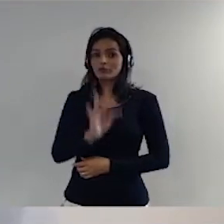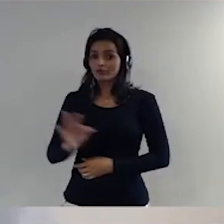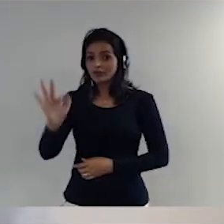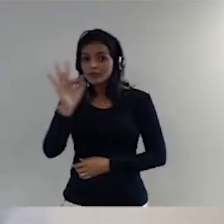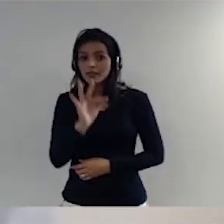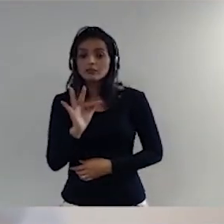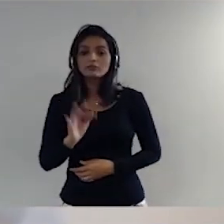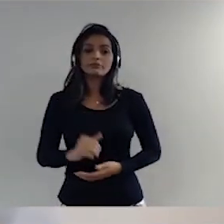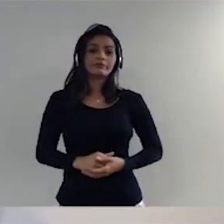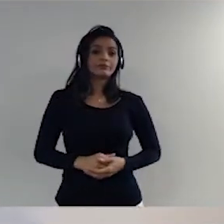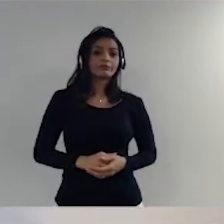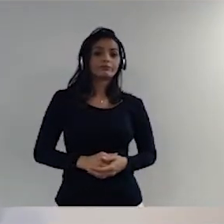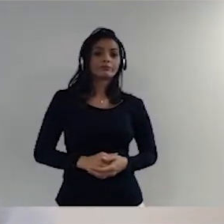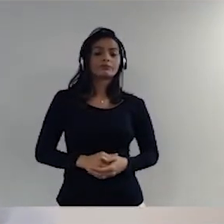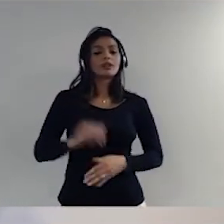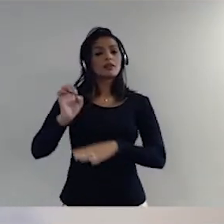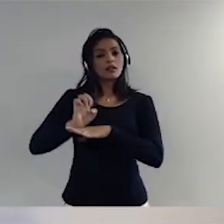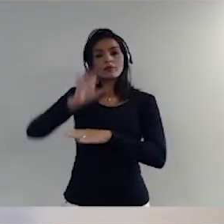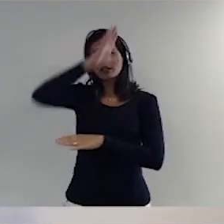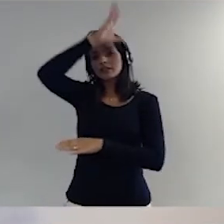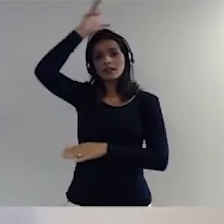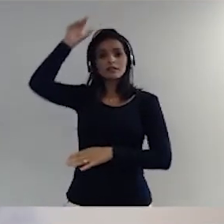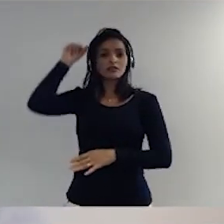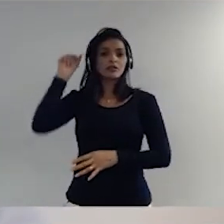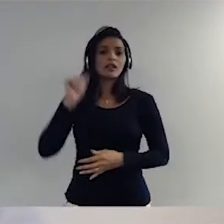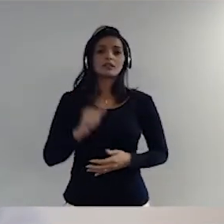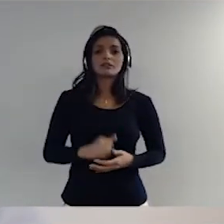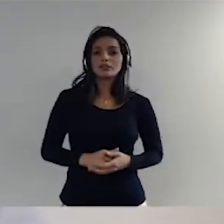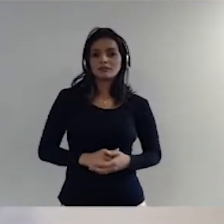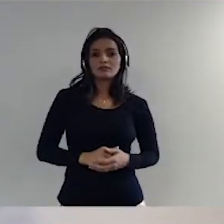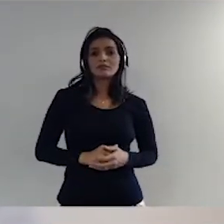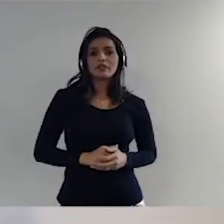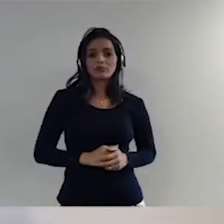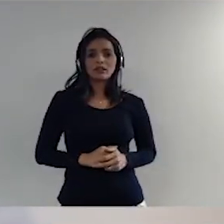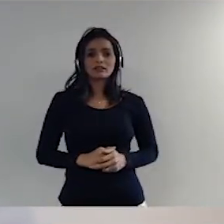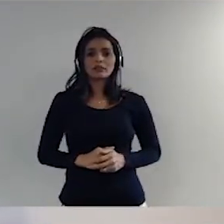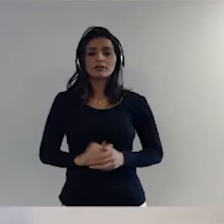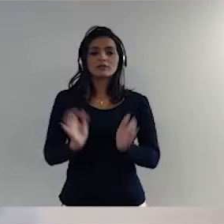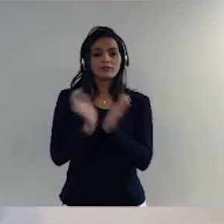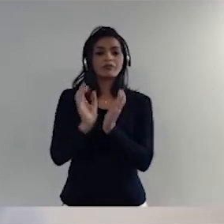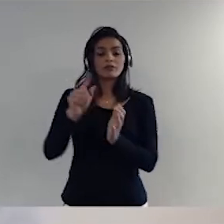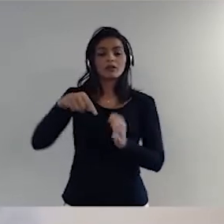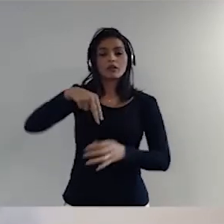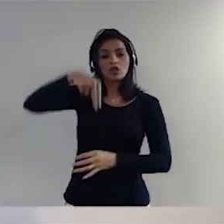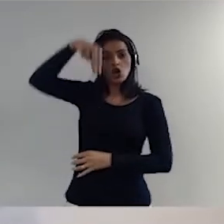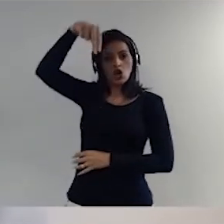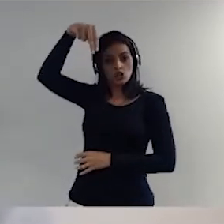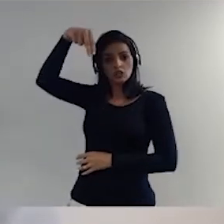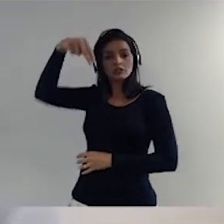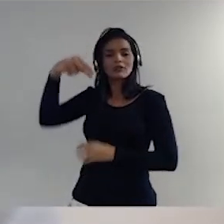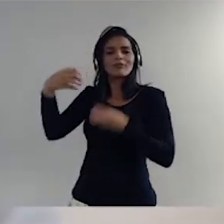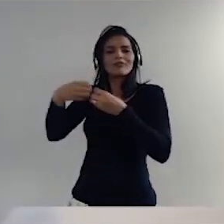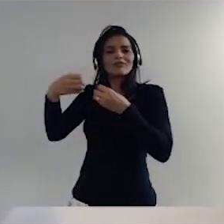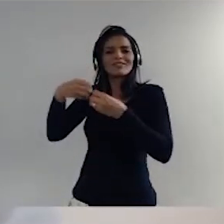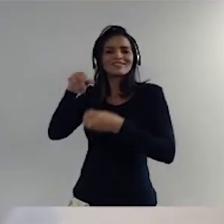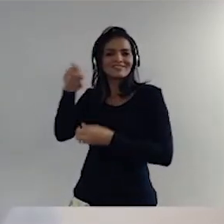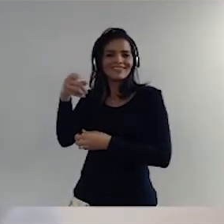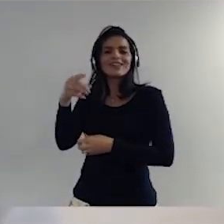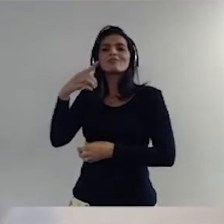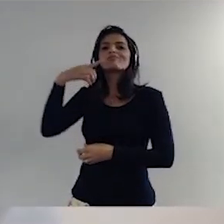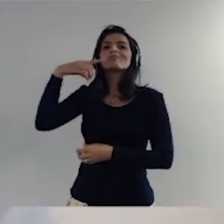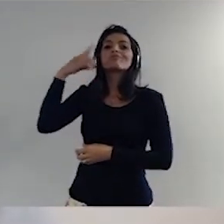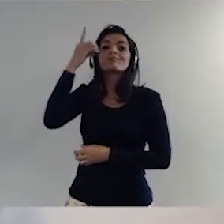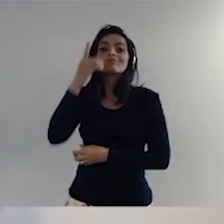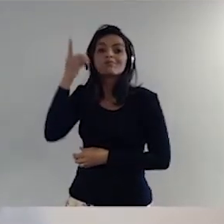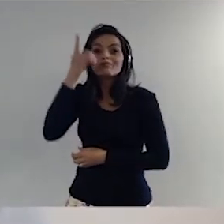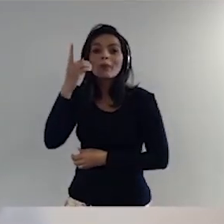federal pelo estado do Amazonas, nosso querido Amazonas aqui da região norte, nosso vizinho, é